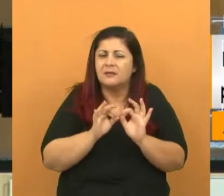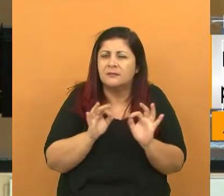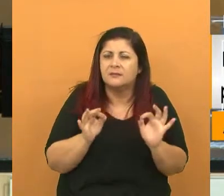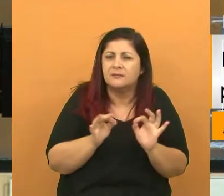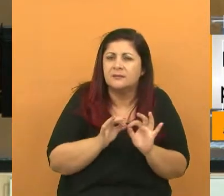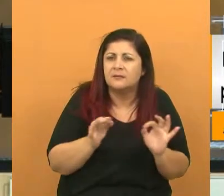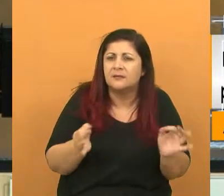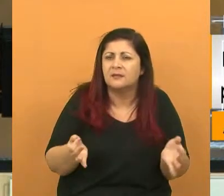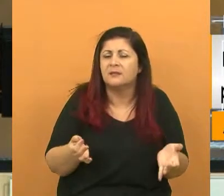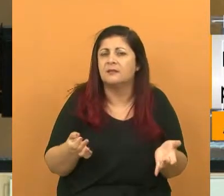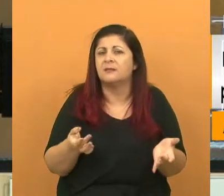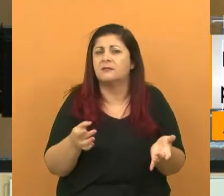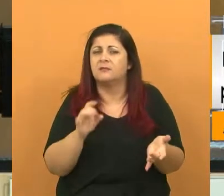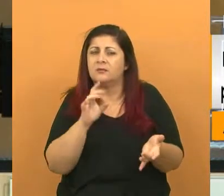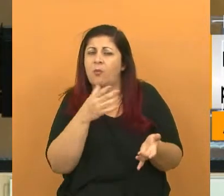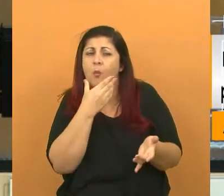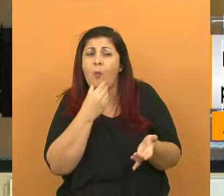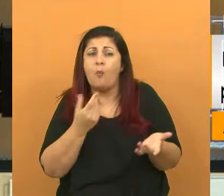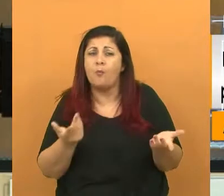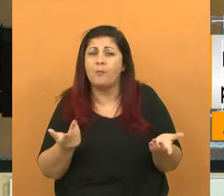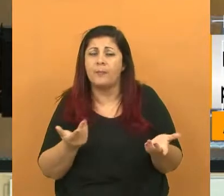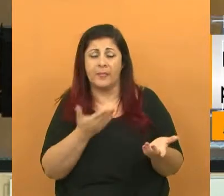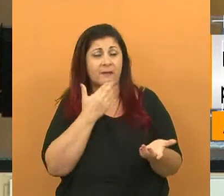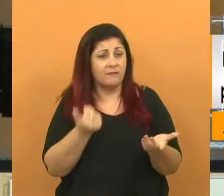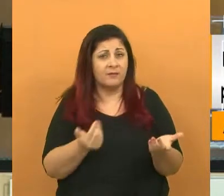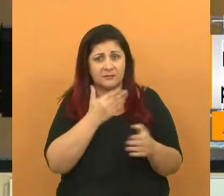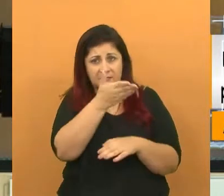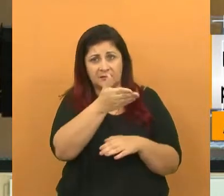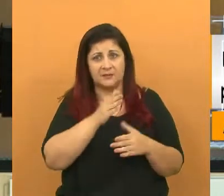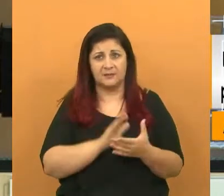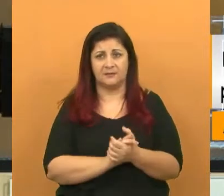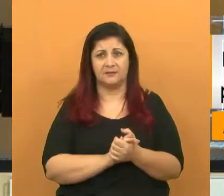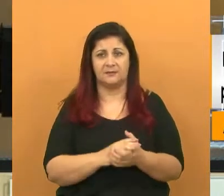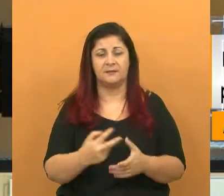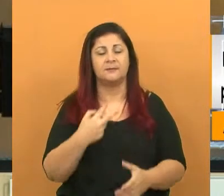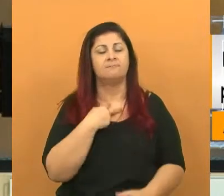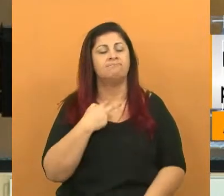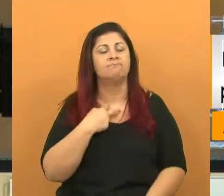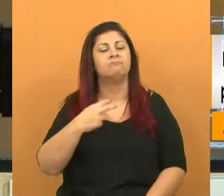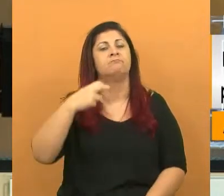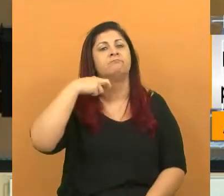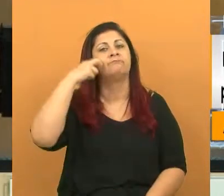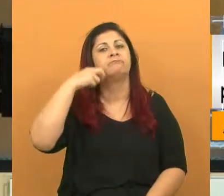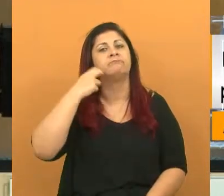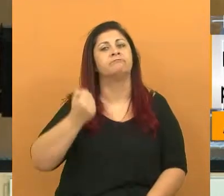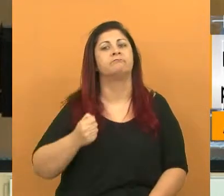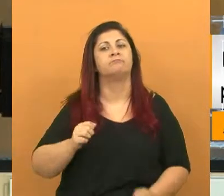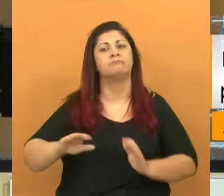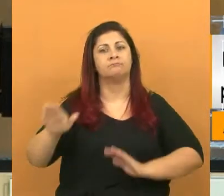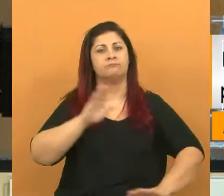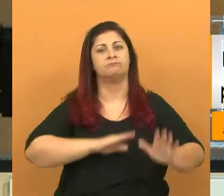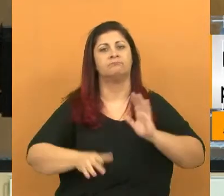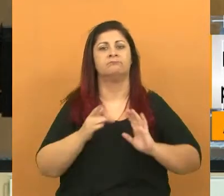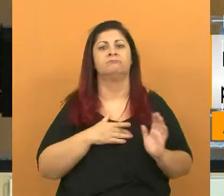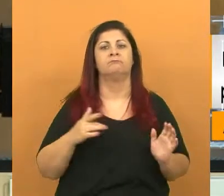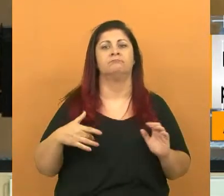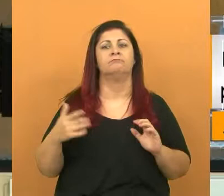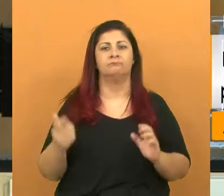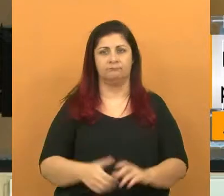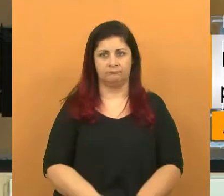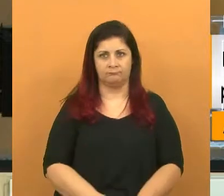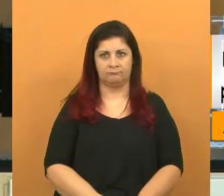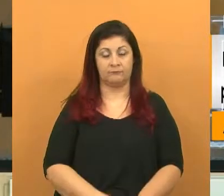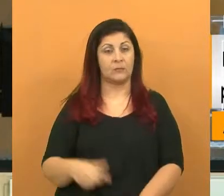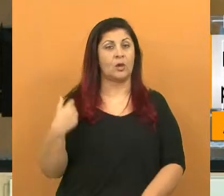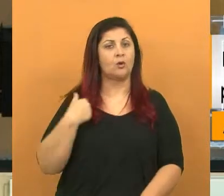mais direcionado. Então, dá para ir fazer. Mas, independente, não devemos ter vergonha para cuidar da nossa saúde. Então, é isso que é. Vamos